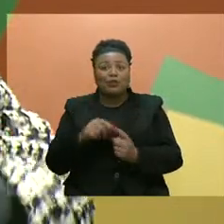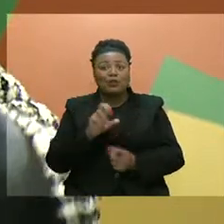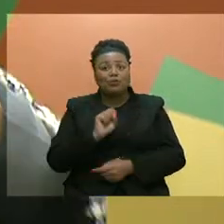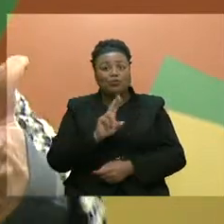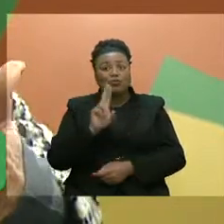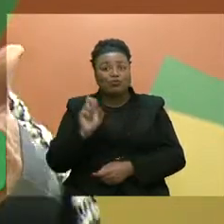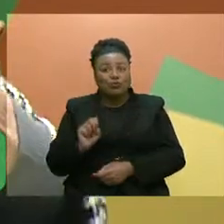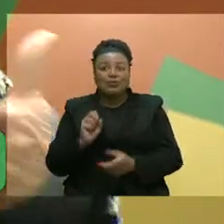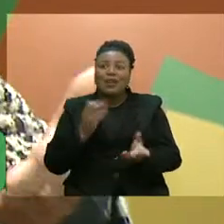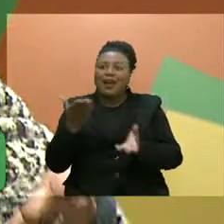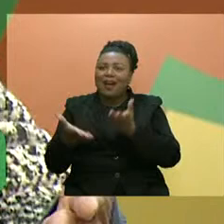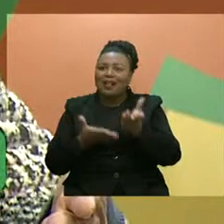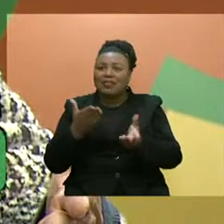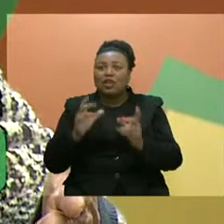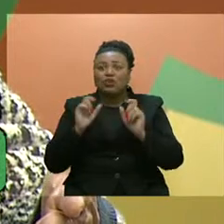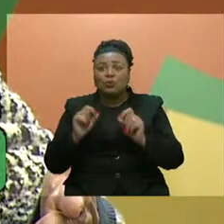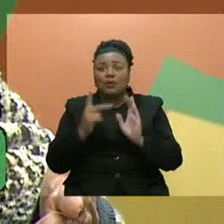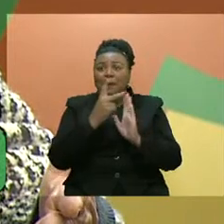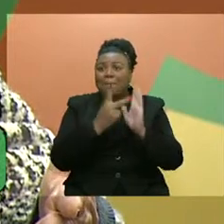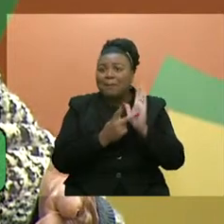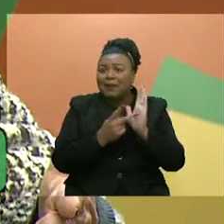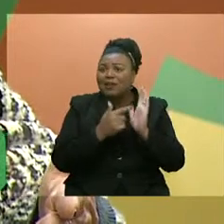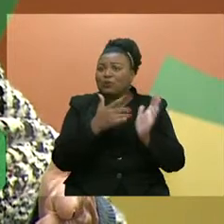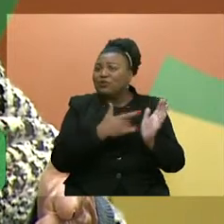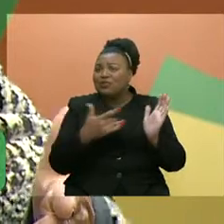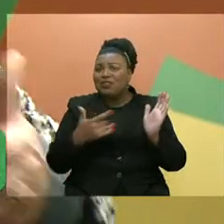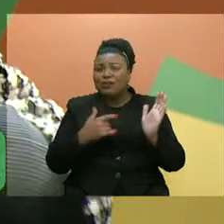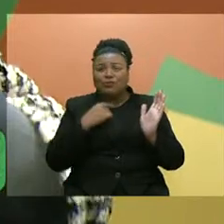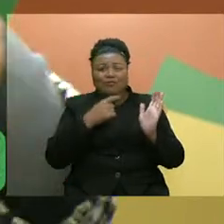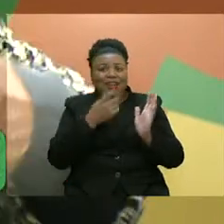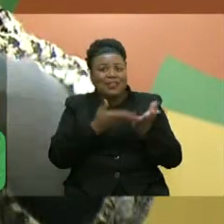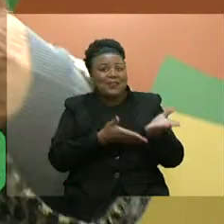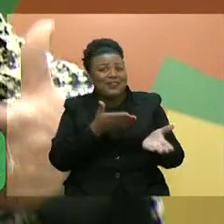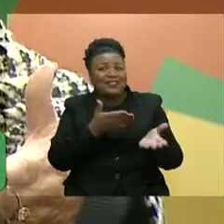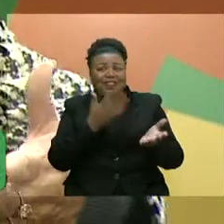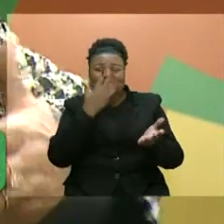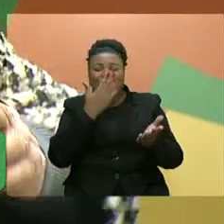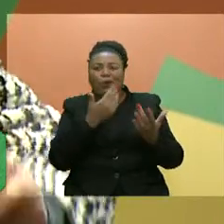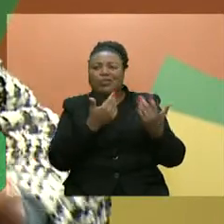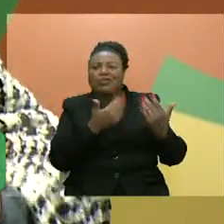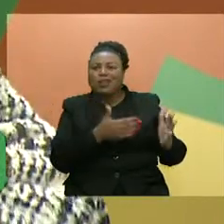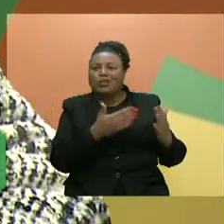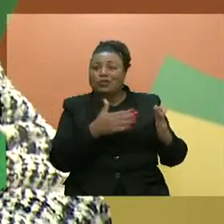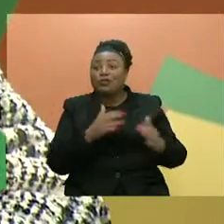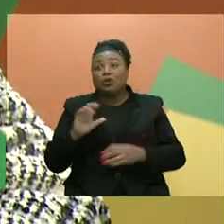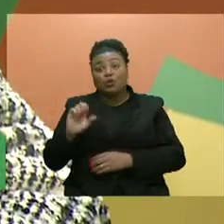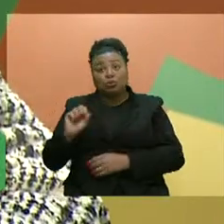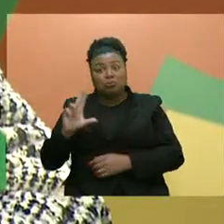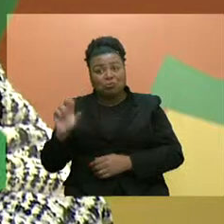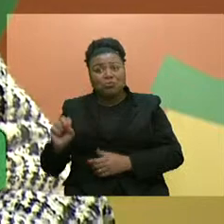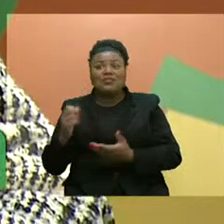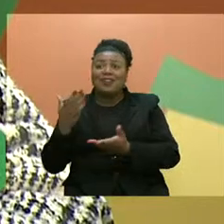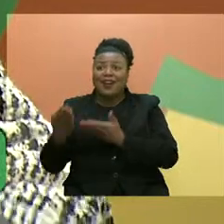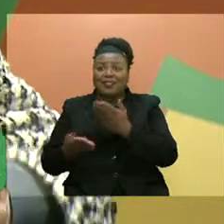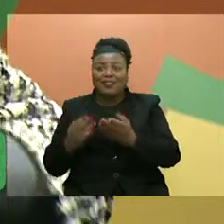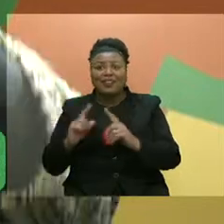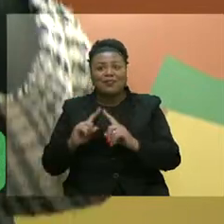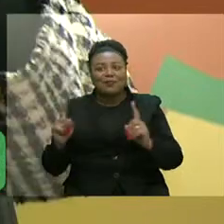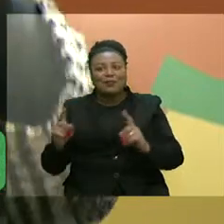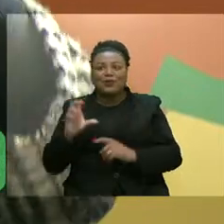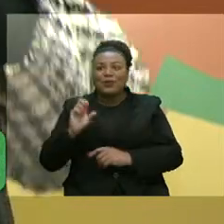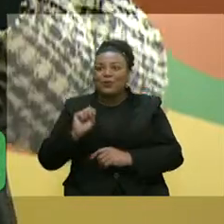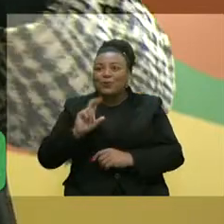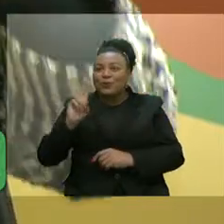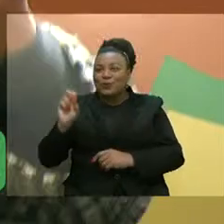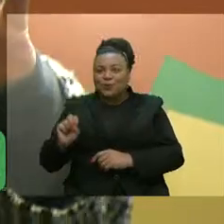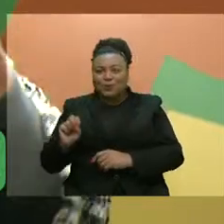SUS atende aquilo que os planos não atendem, que os planos deixam para trás, e o SUS atende. Mas ele não, o SUS